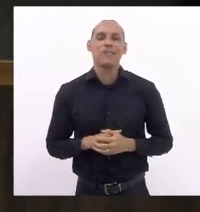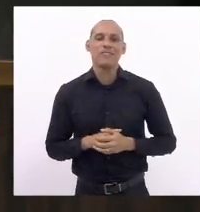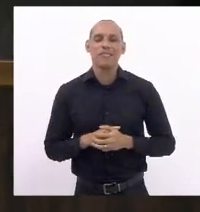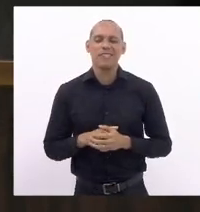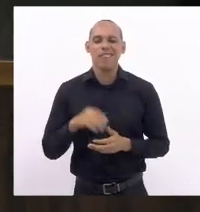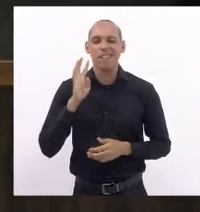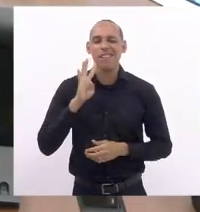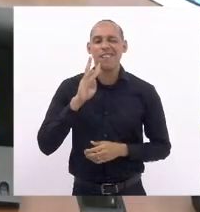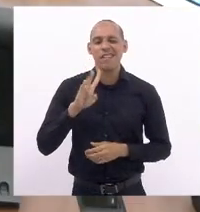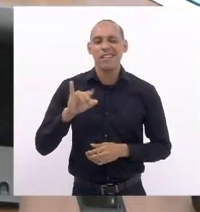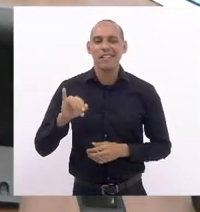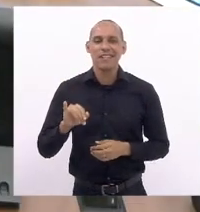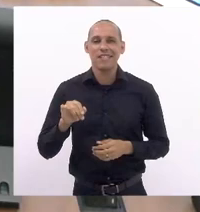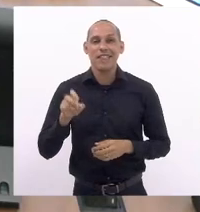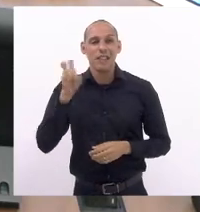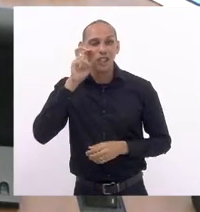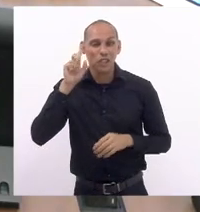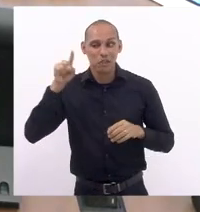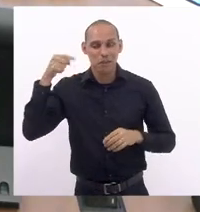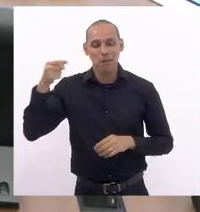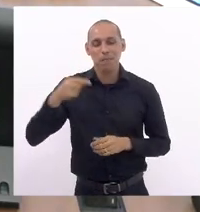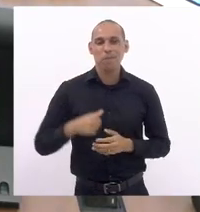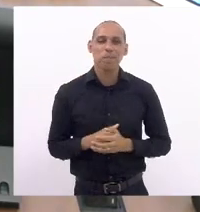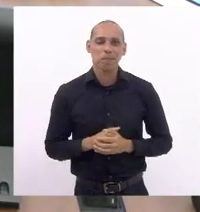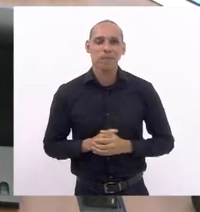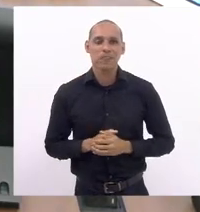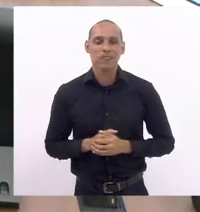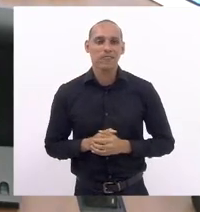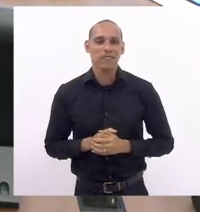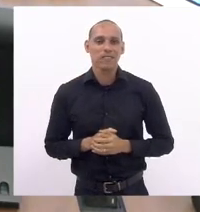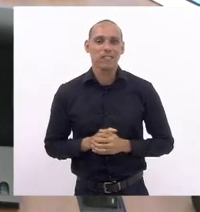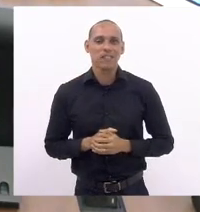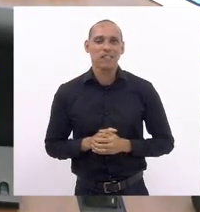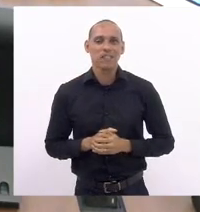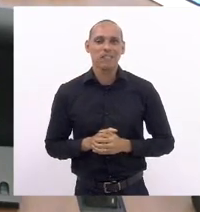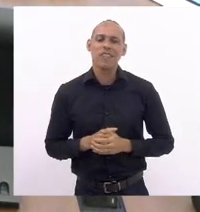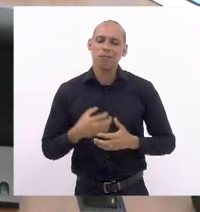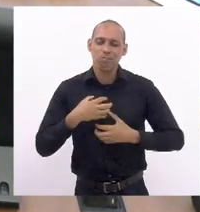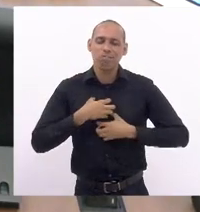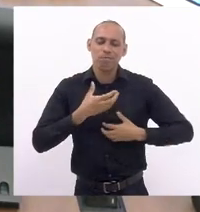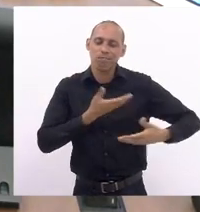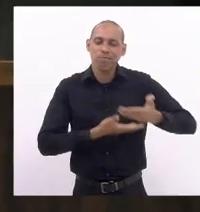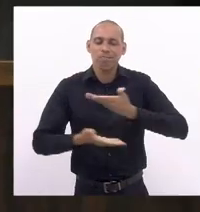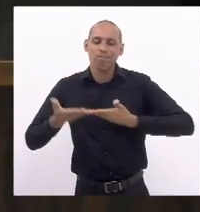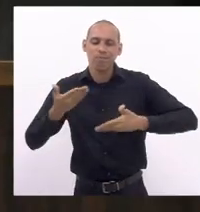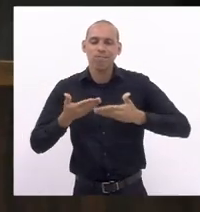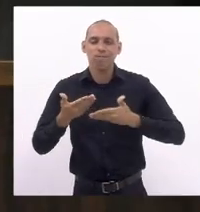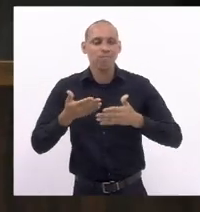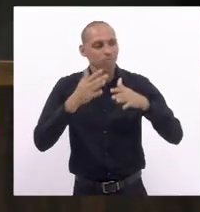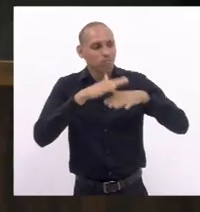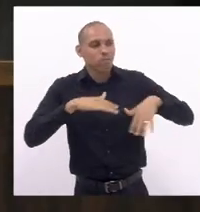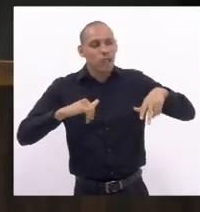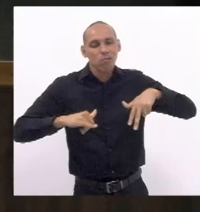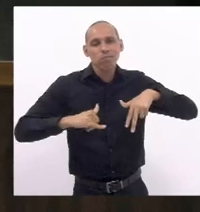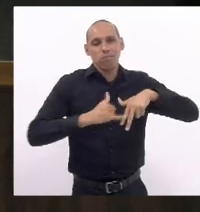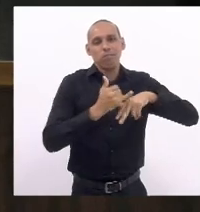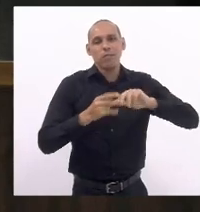coisa bacana. Na próxima quinta-feira. Solidariedade às vítimas de